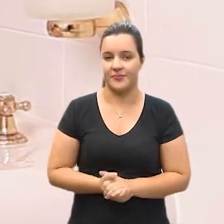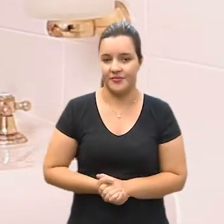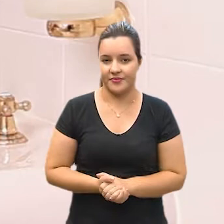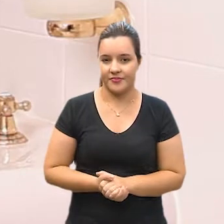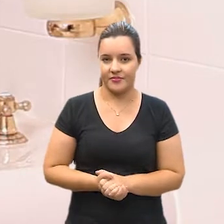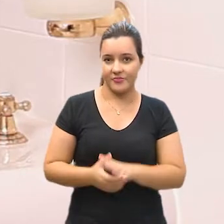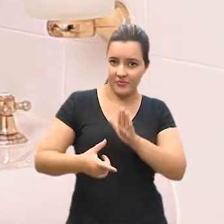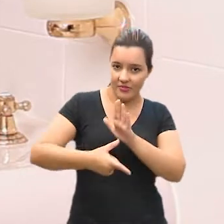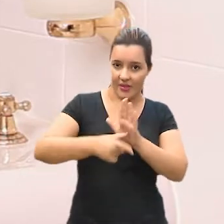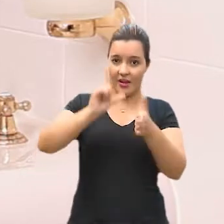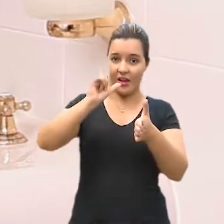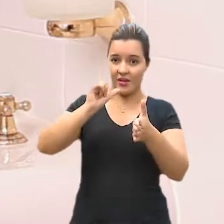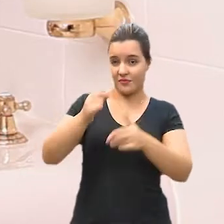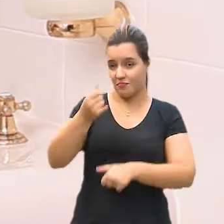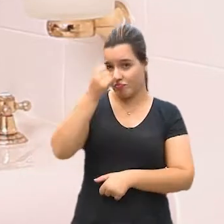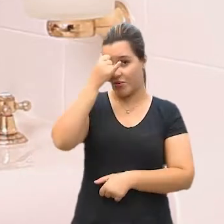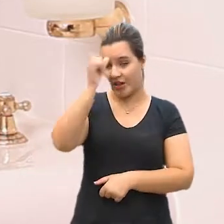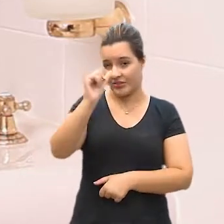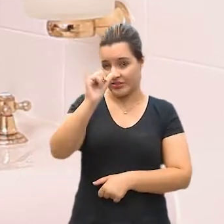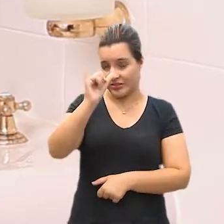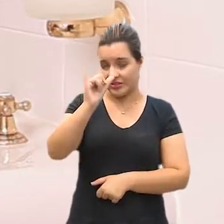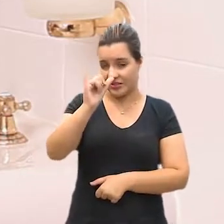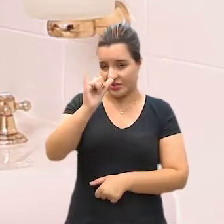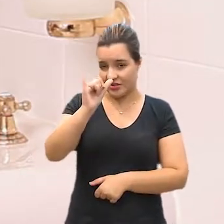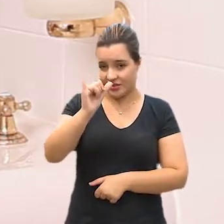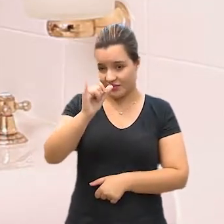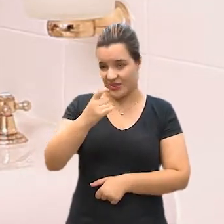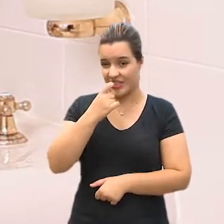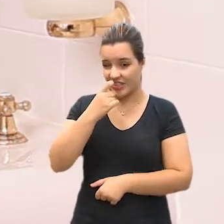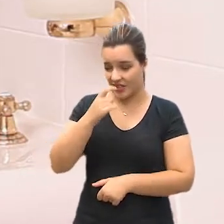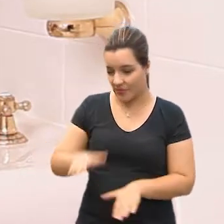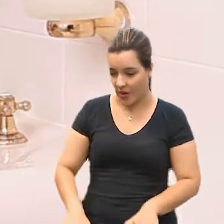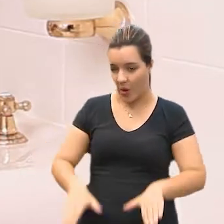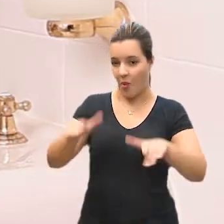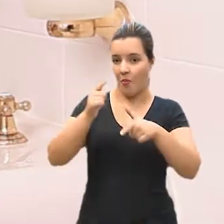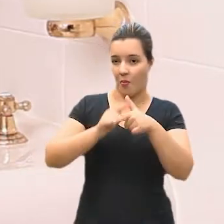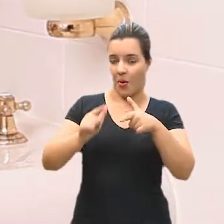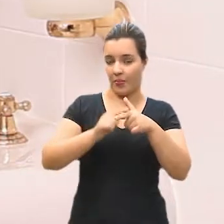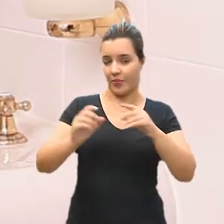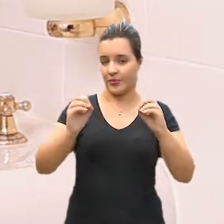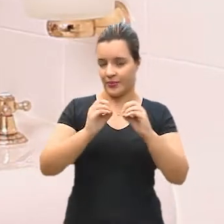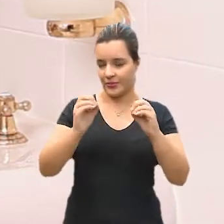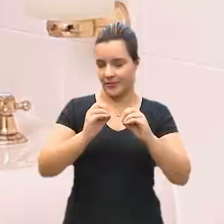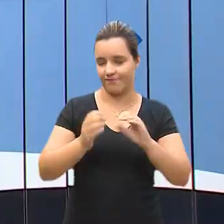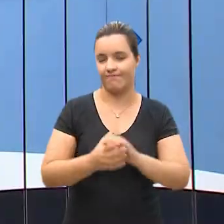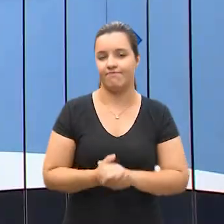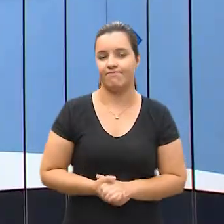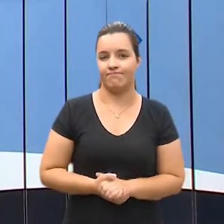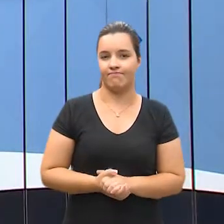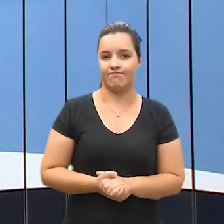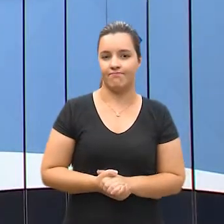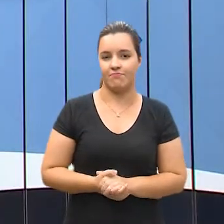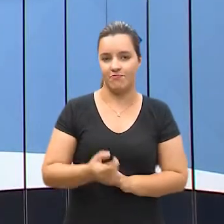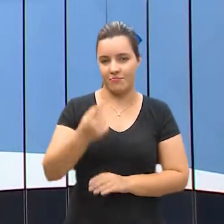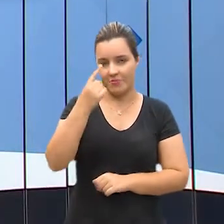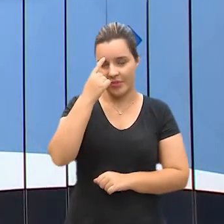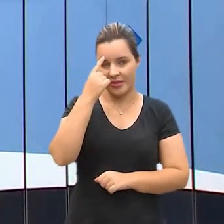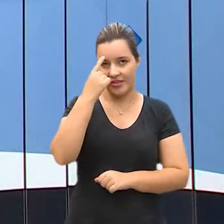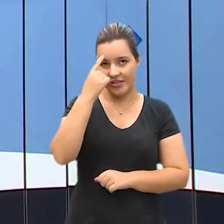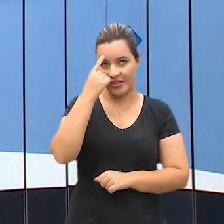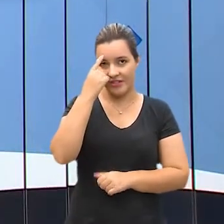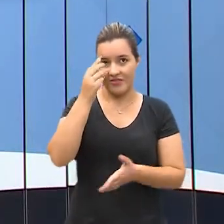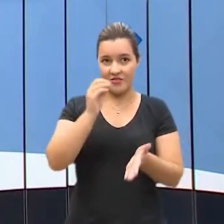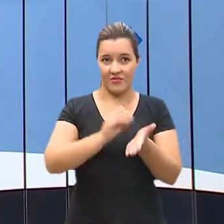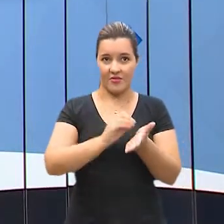Quanto antes a gente prevenir, quanto mais a gente prevenir, menos problema a gente vai ter. Agora, a gente pensa que que a falta